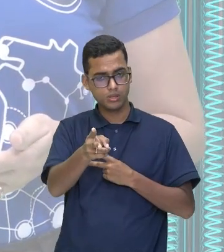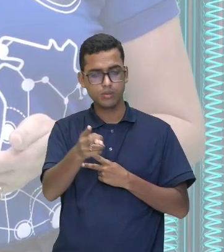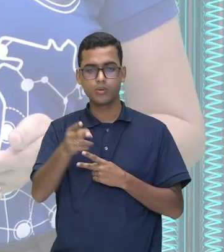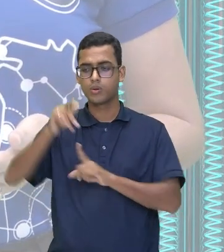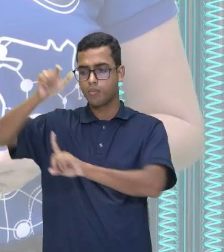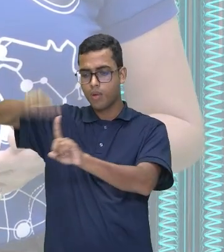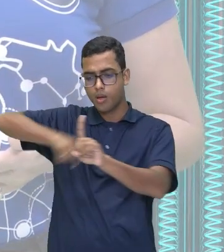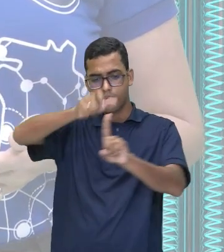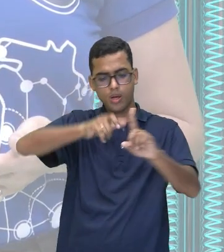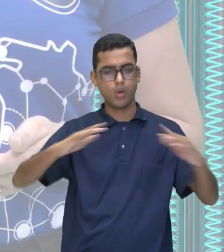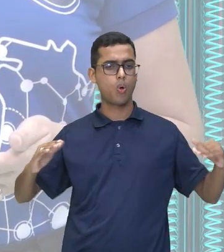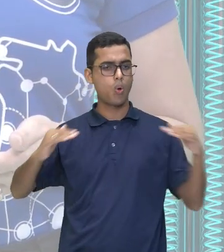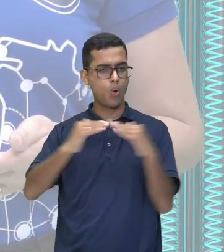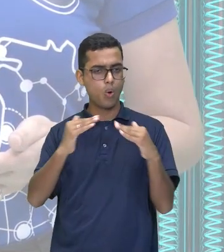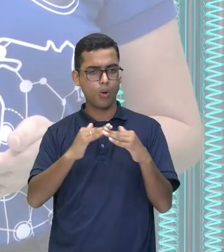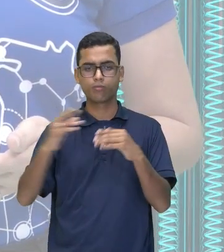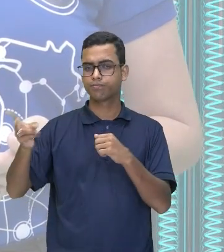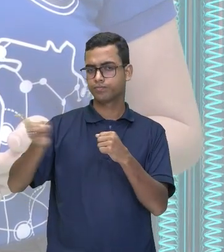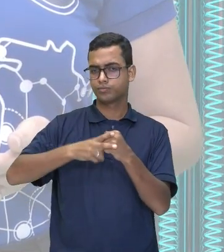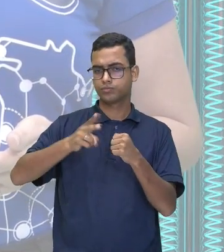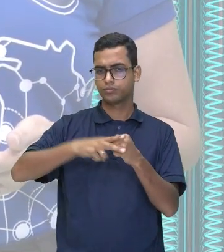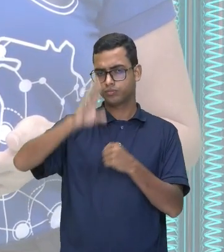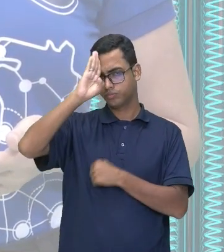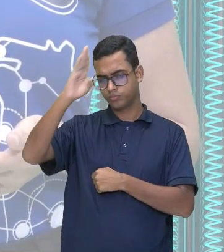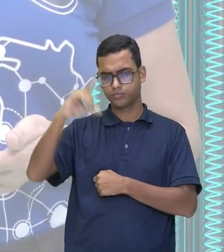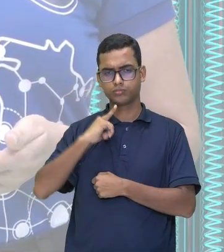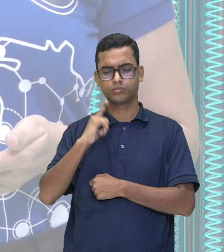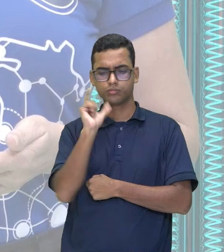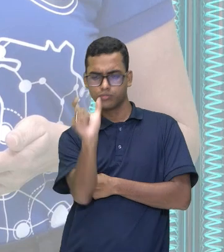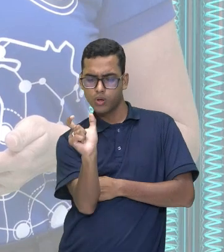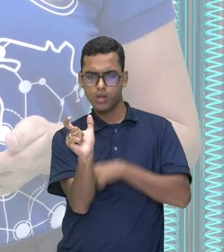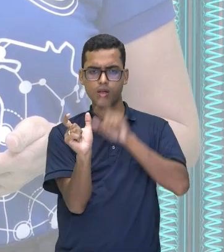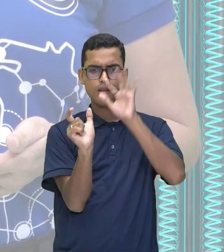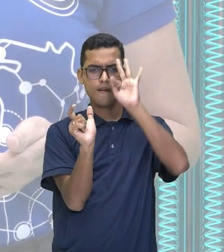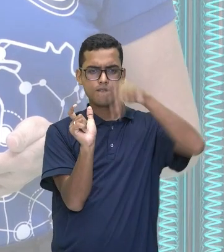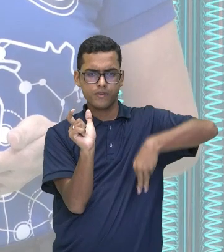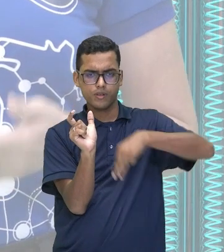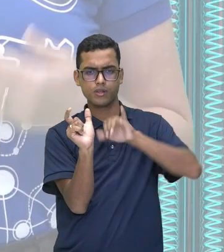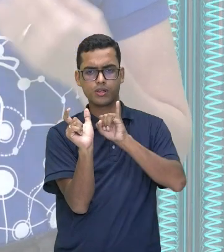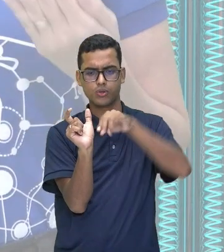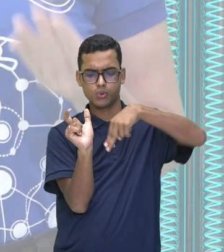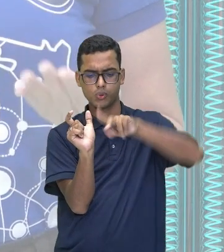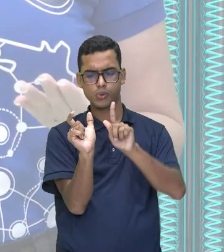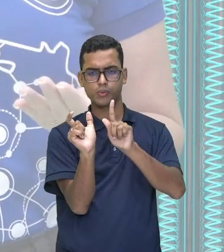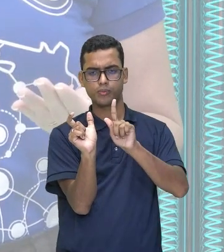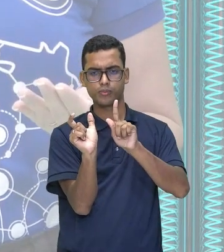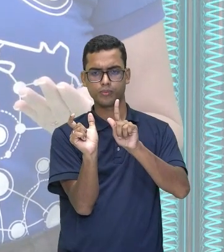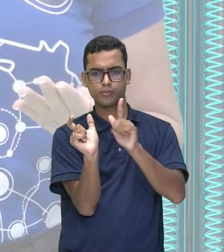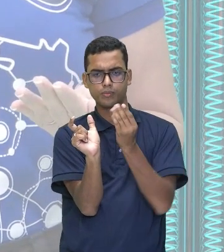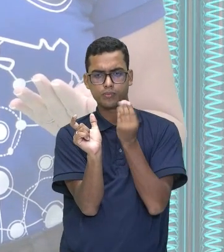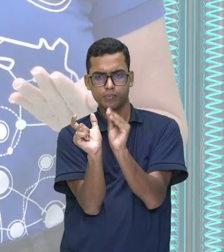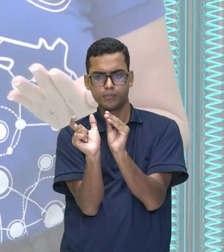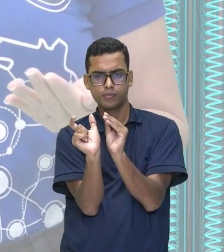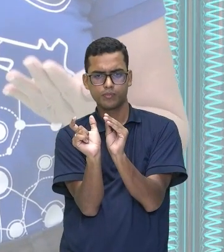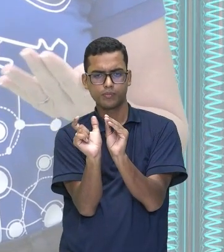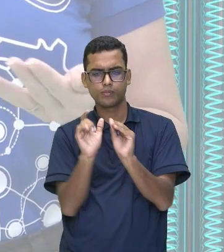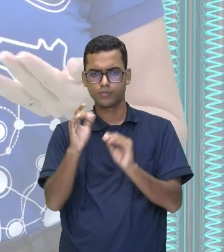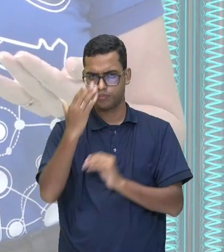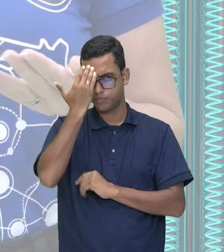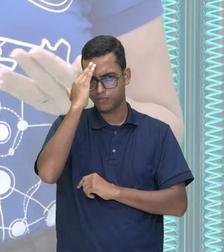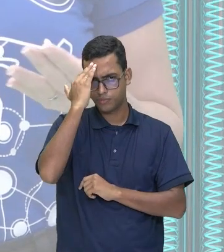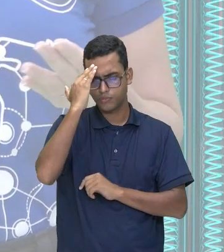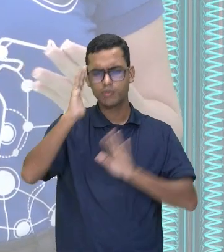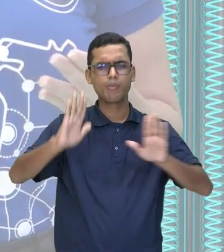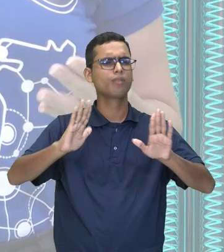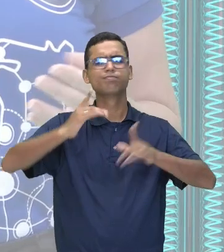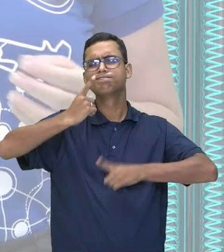E o verbo principal, ele vai receber a terminação ing. Por quê? Porque se é